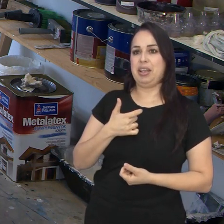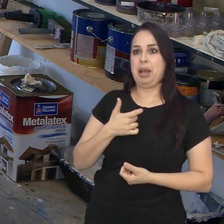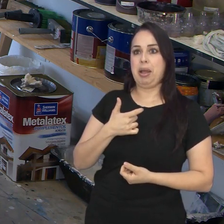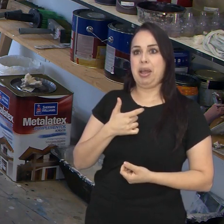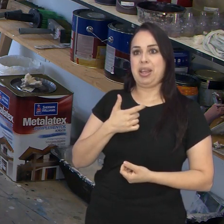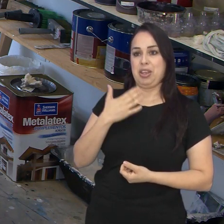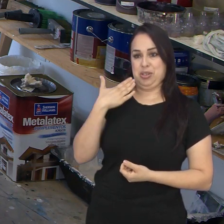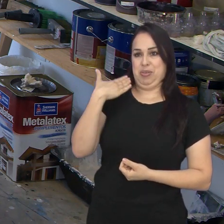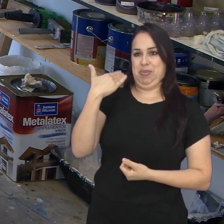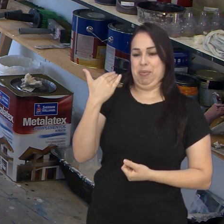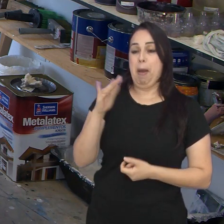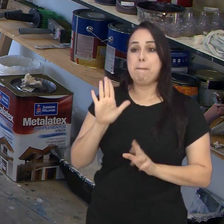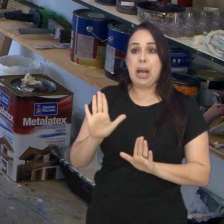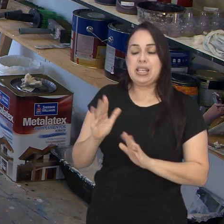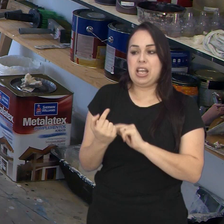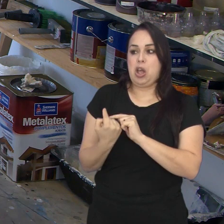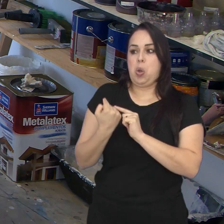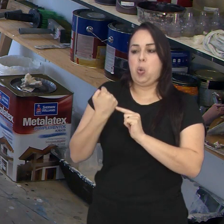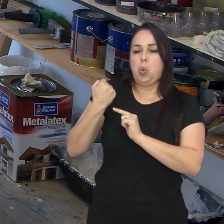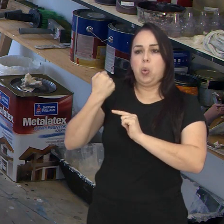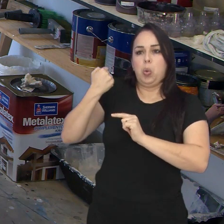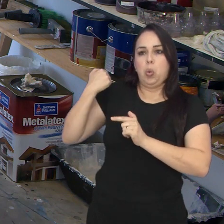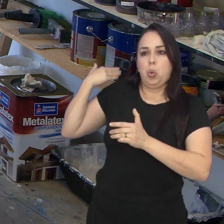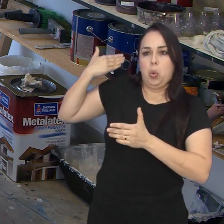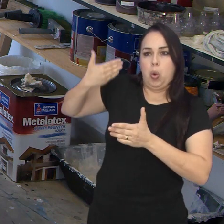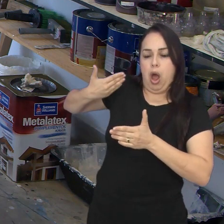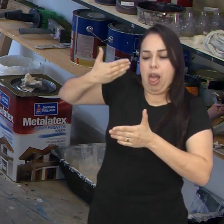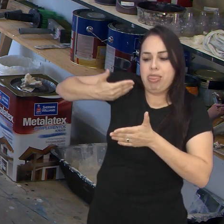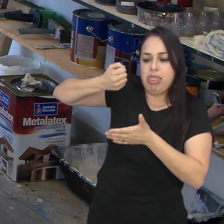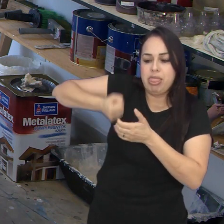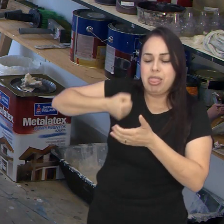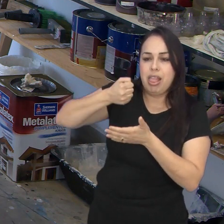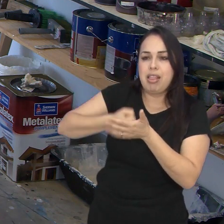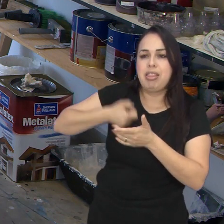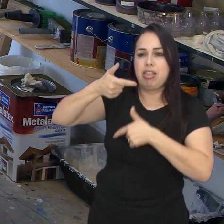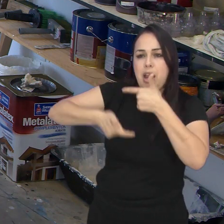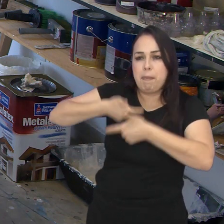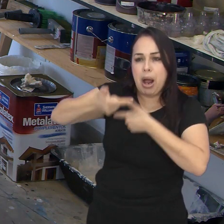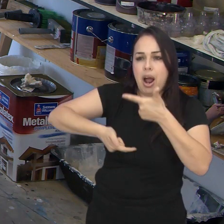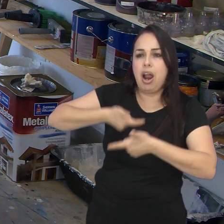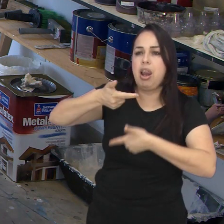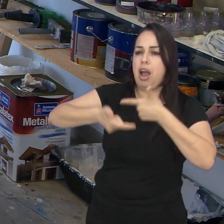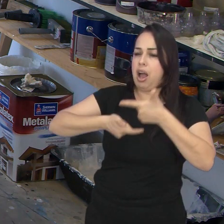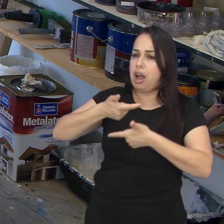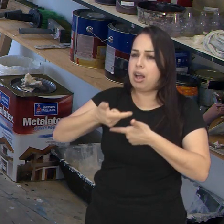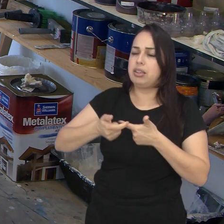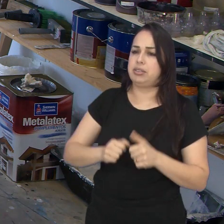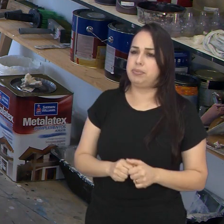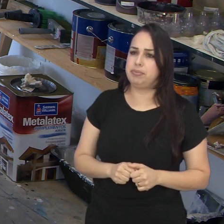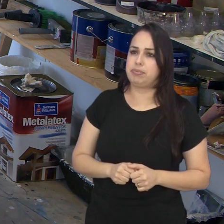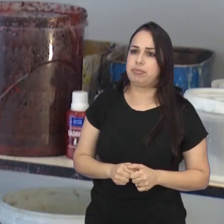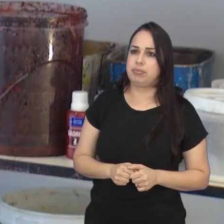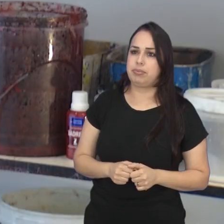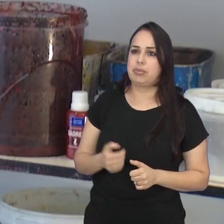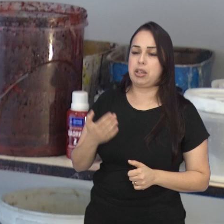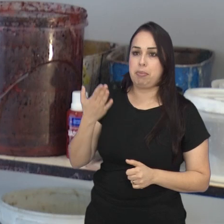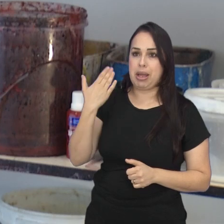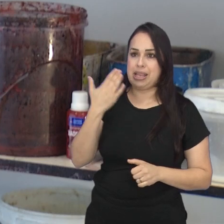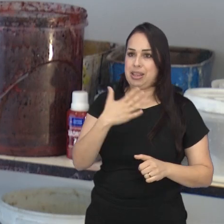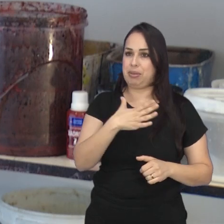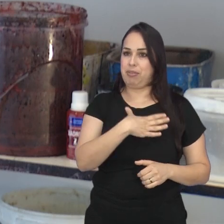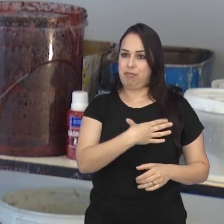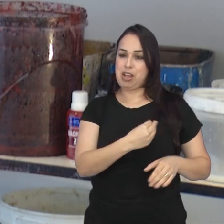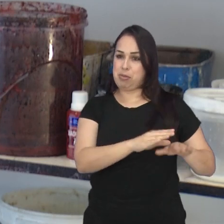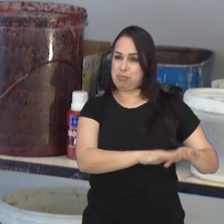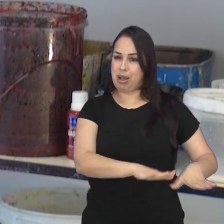eu trabalhei muito, eu trabalho muito, sempre trabalhei, sempre dediquei muito meu tempo, né? Na época que eu tinha meus